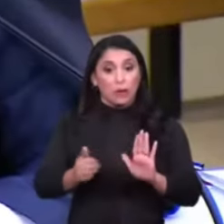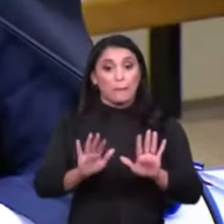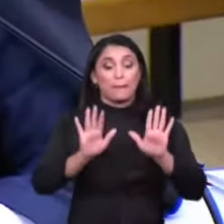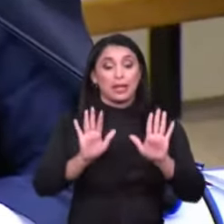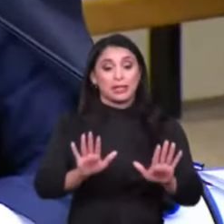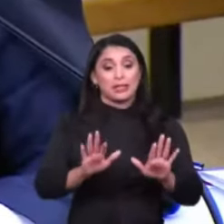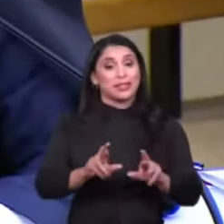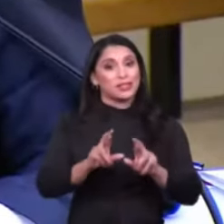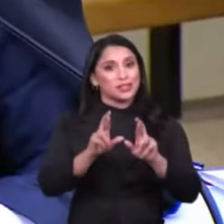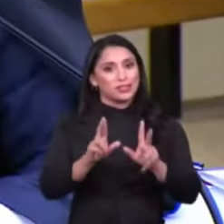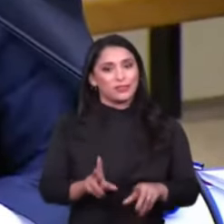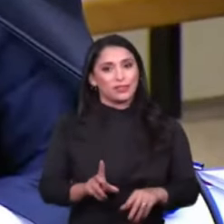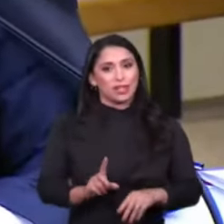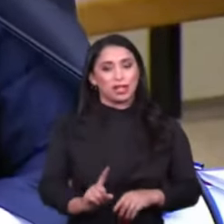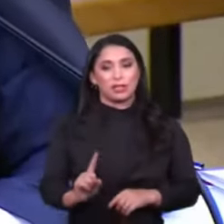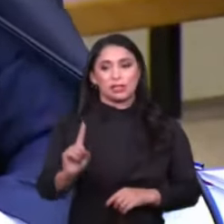traficante.